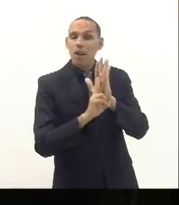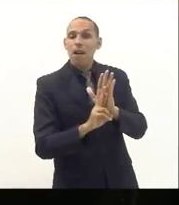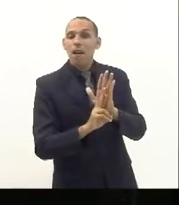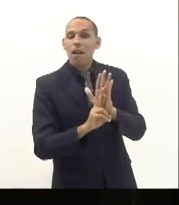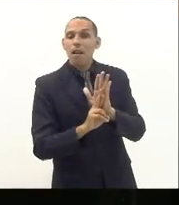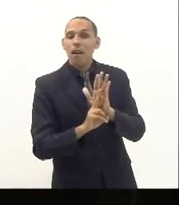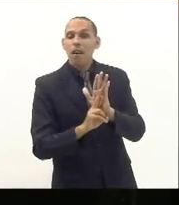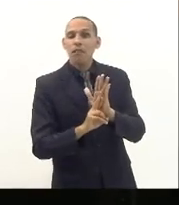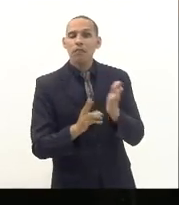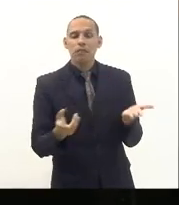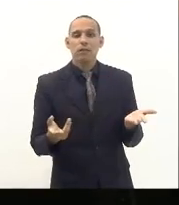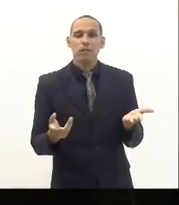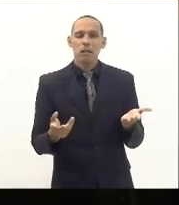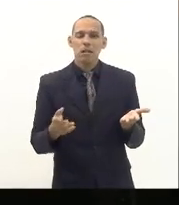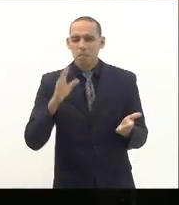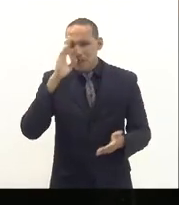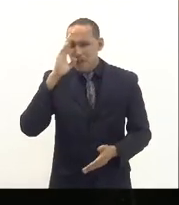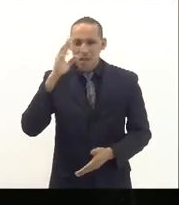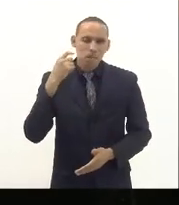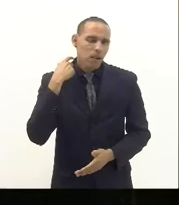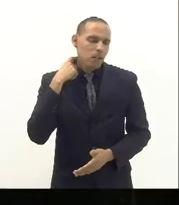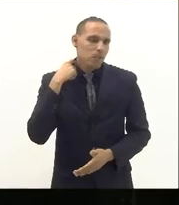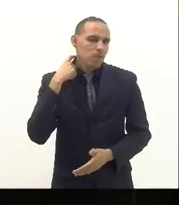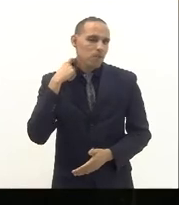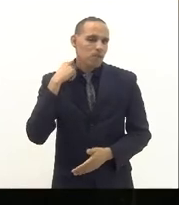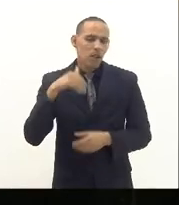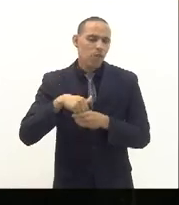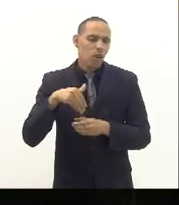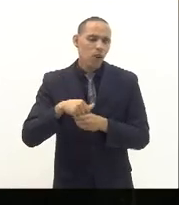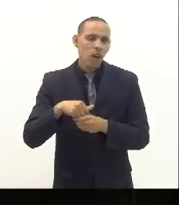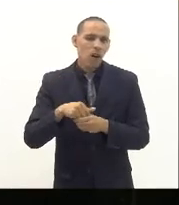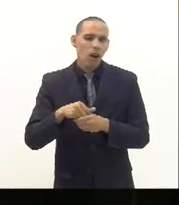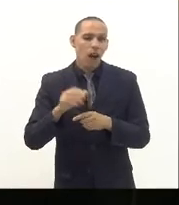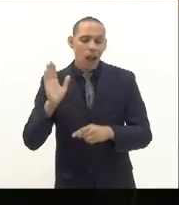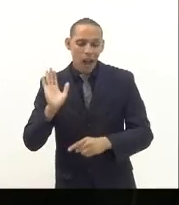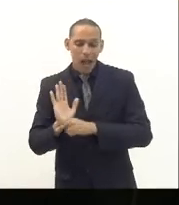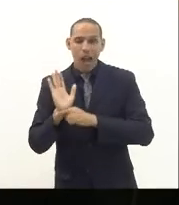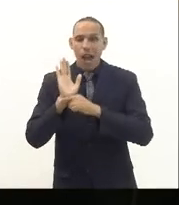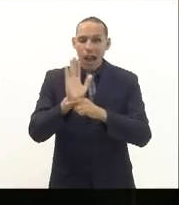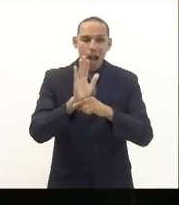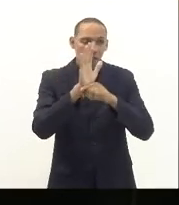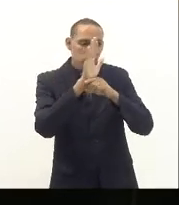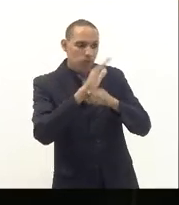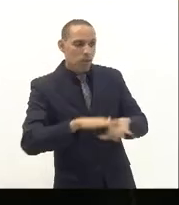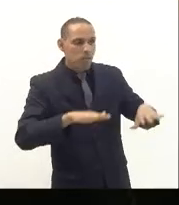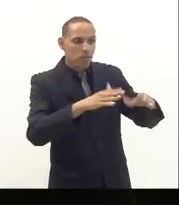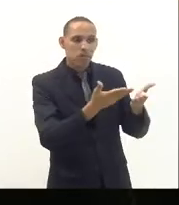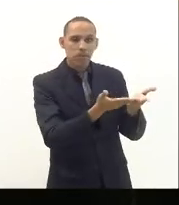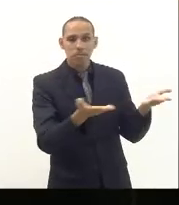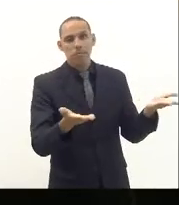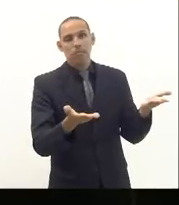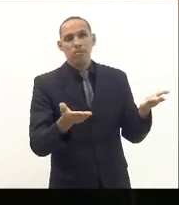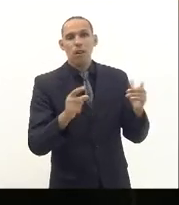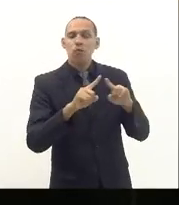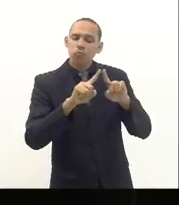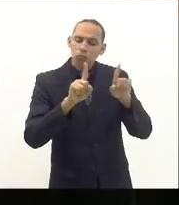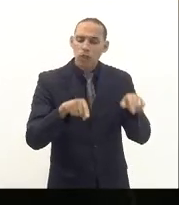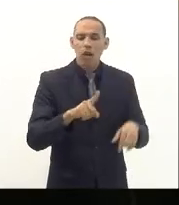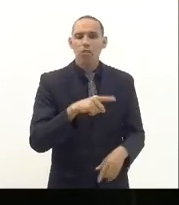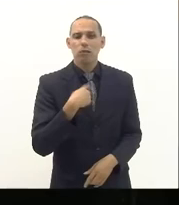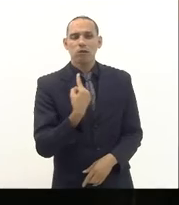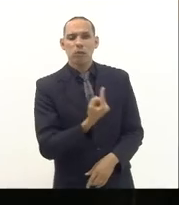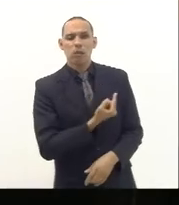representar E acima de tudo votar é difícil deles dos nossos servidores